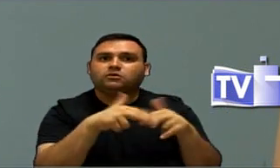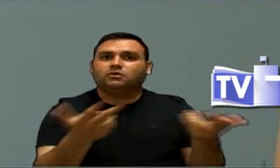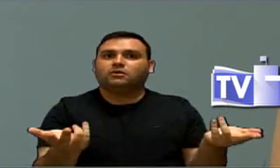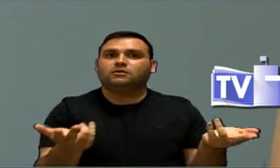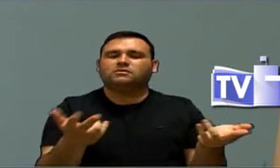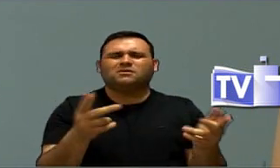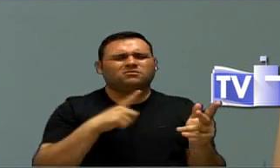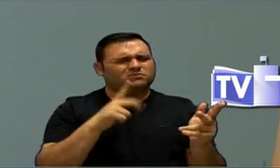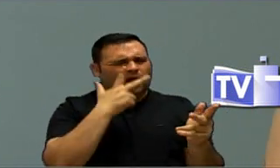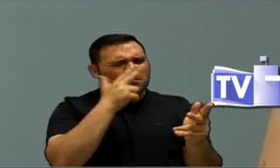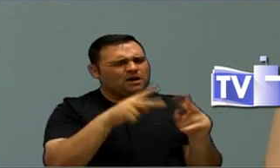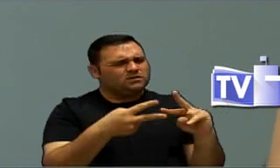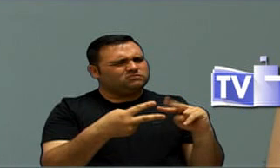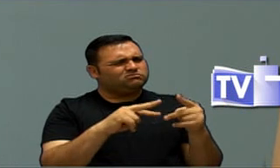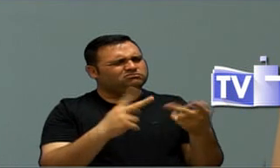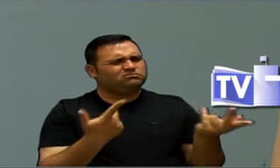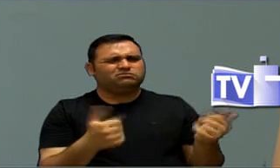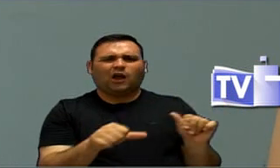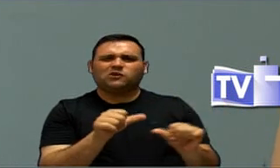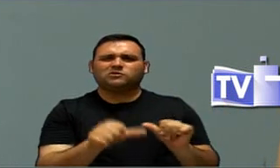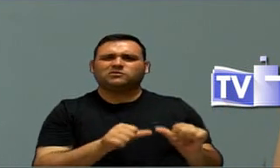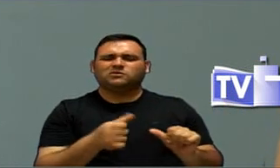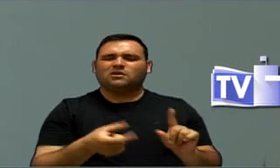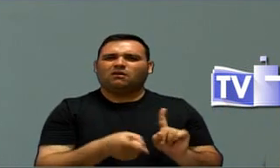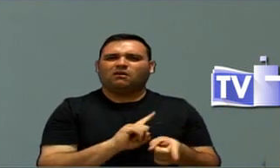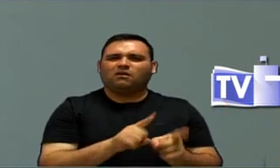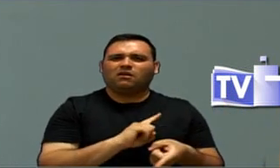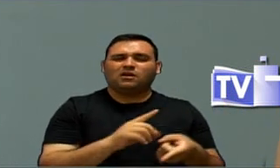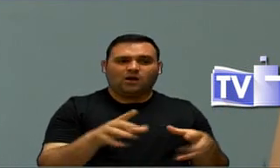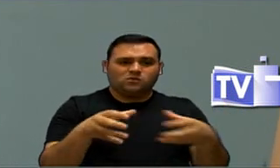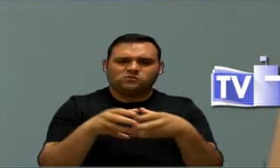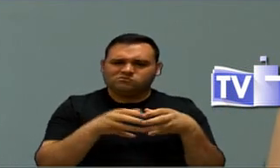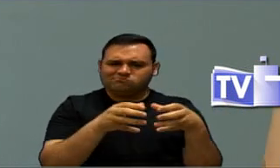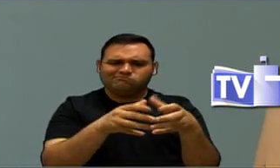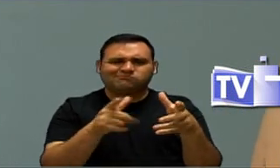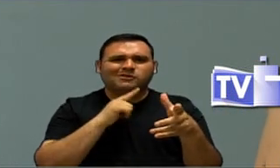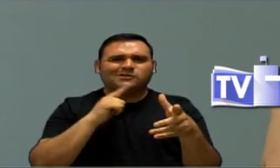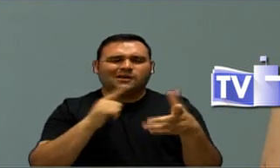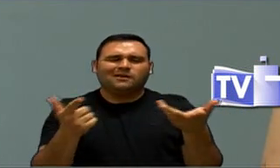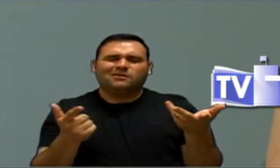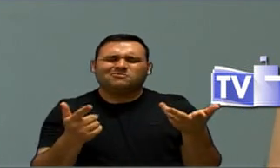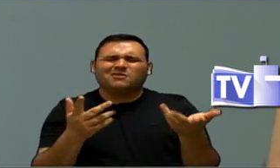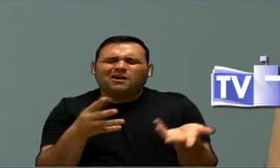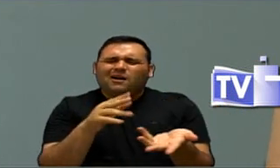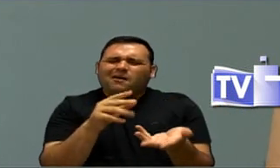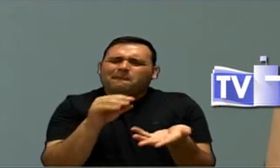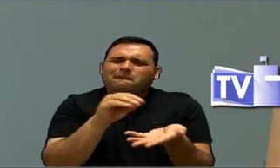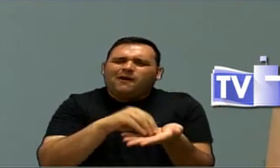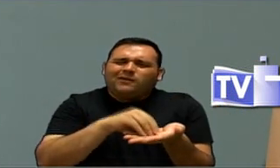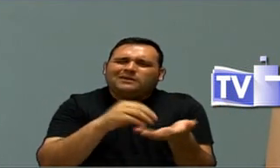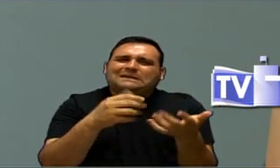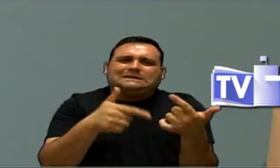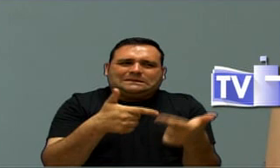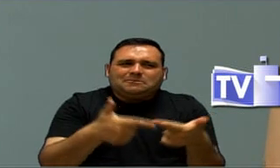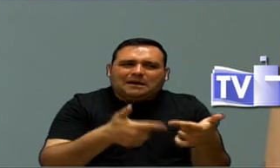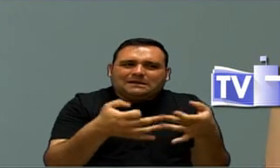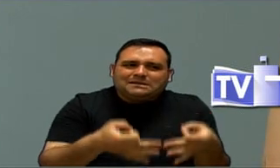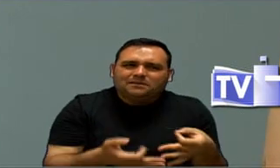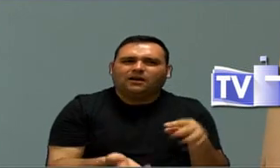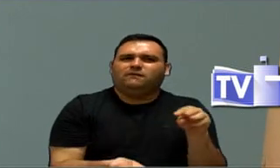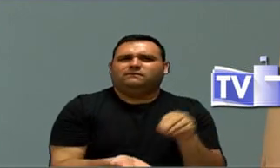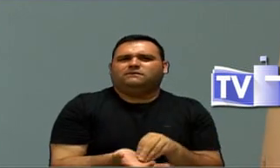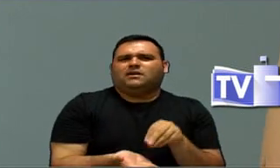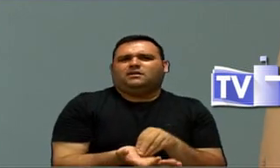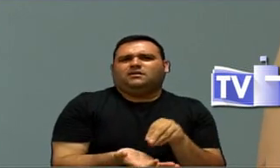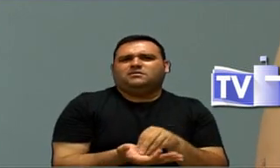pouco contraditório, porque nós temos todos os órgãos, mas se isso está acontecendo, então algo aí não está atuando da maneira como